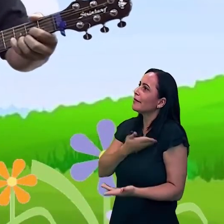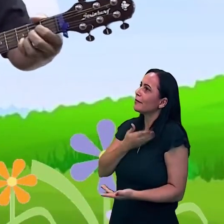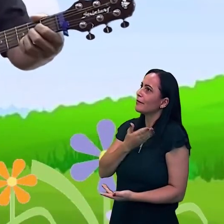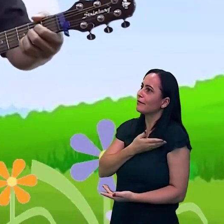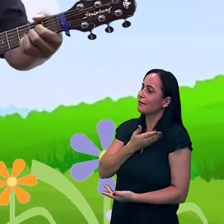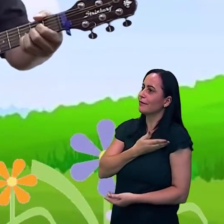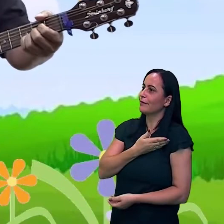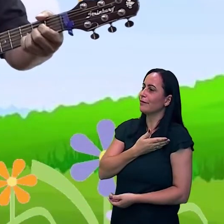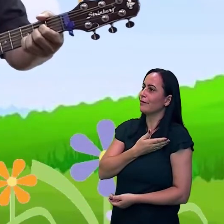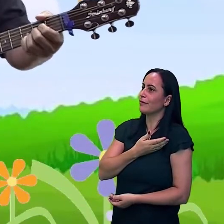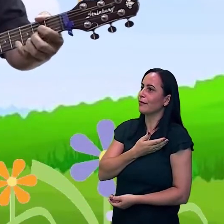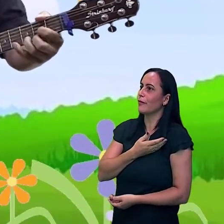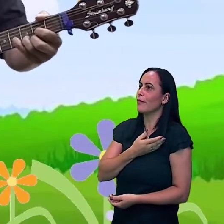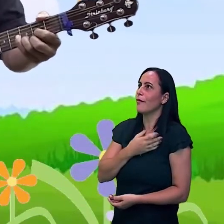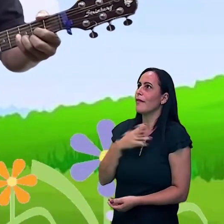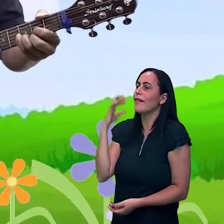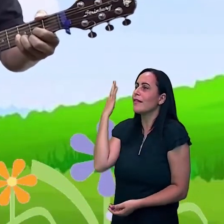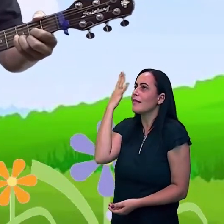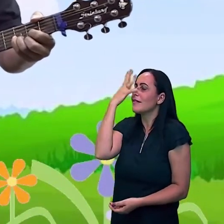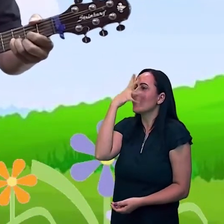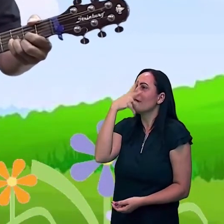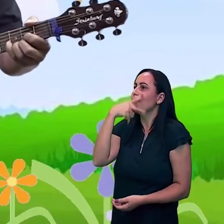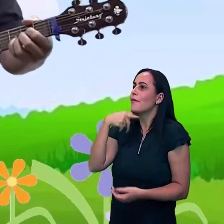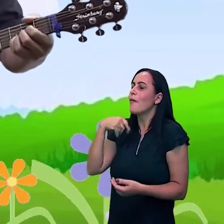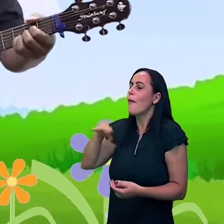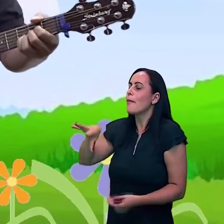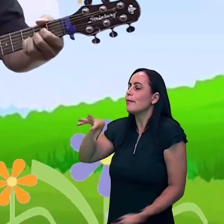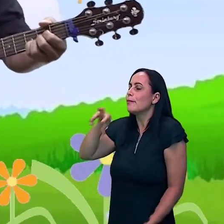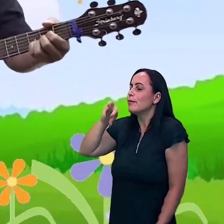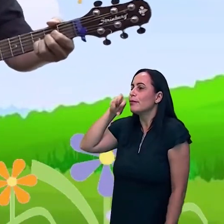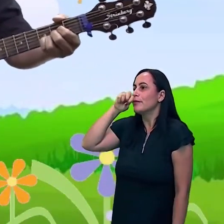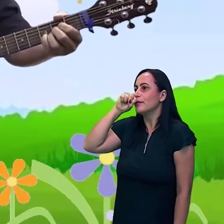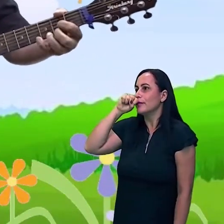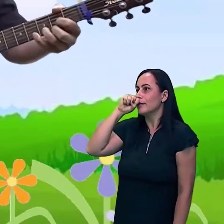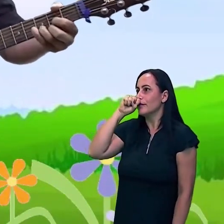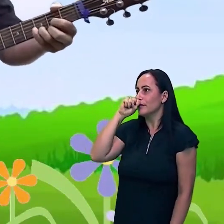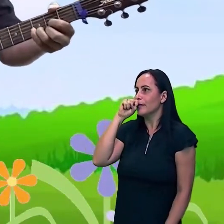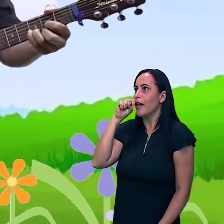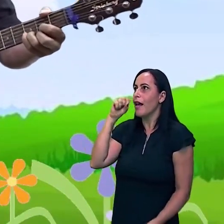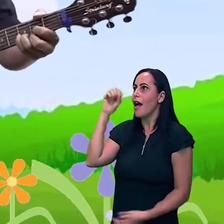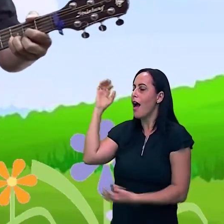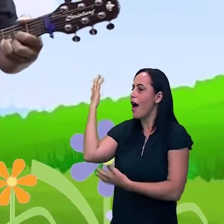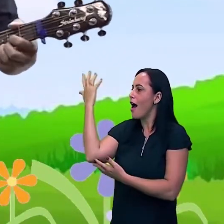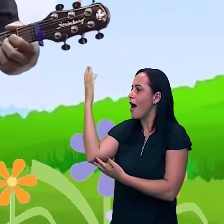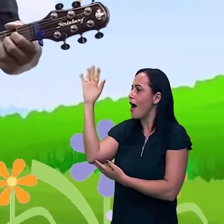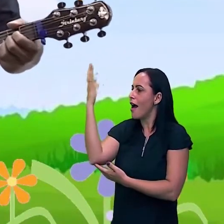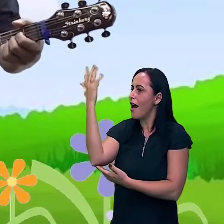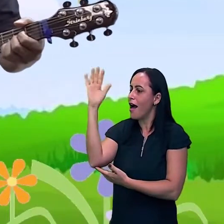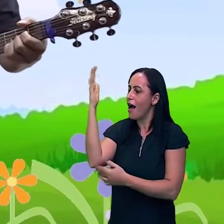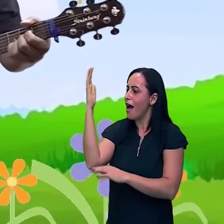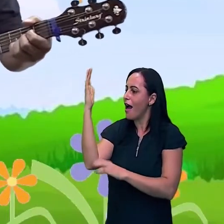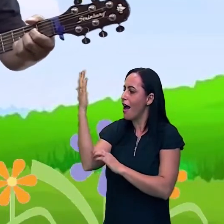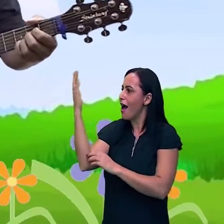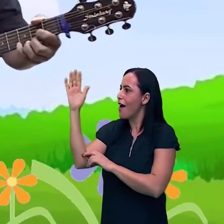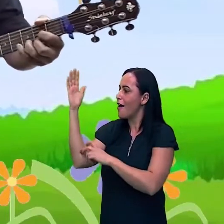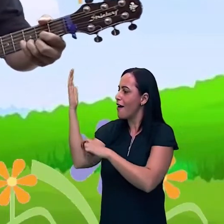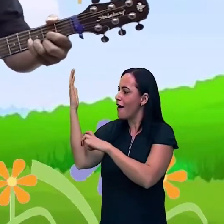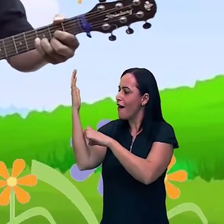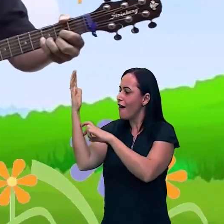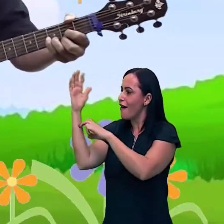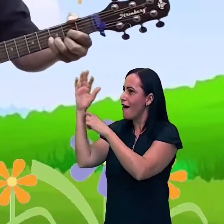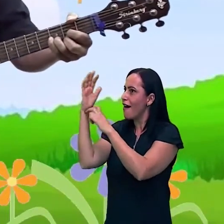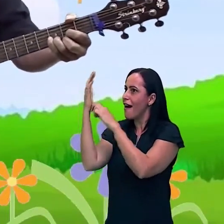amiga roseira, tão bonita e perfumada, seus galhos são perfeitos